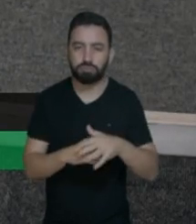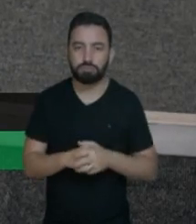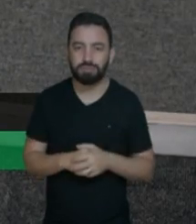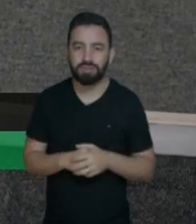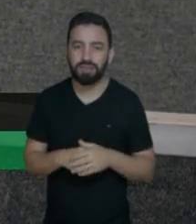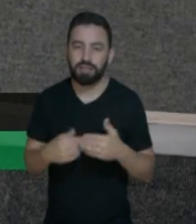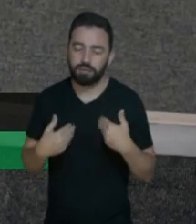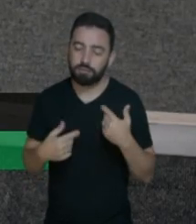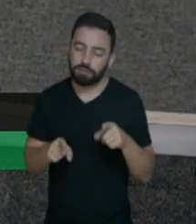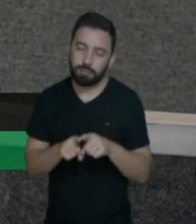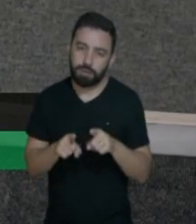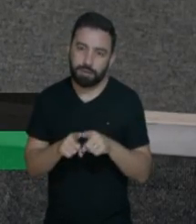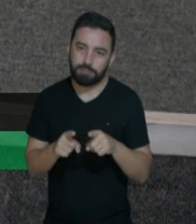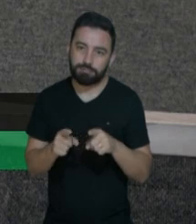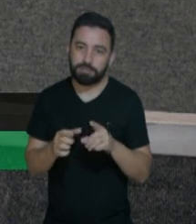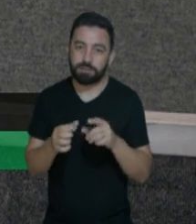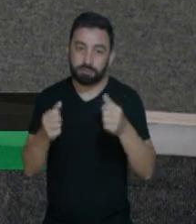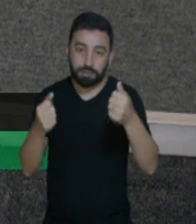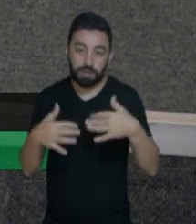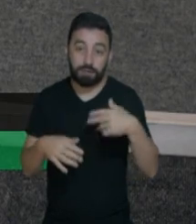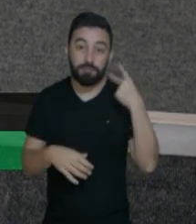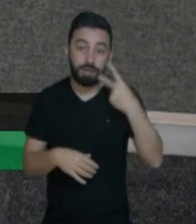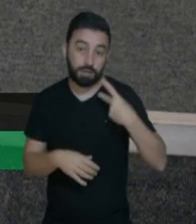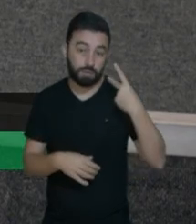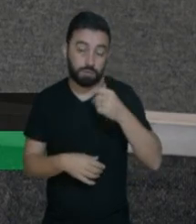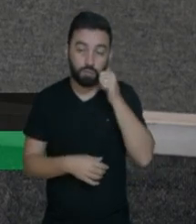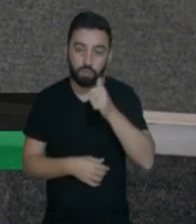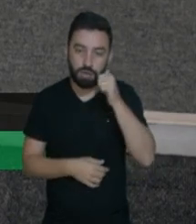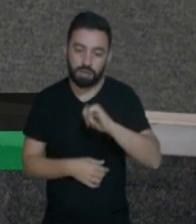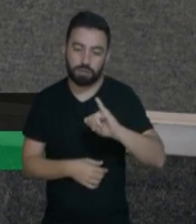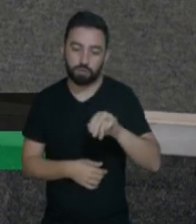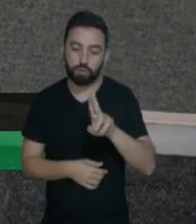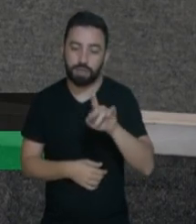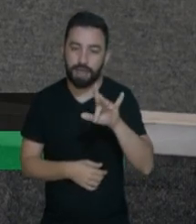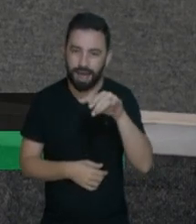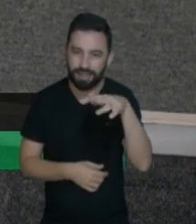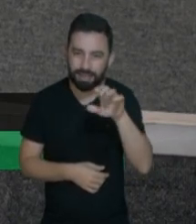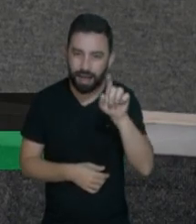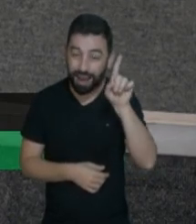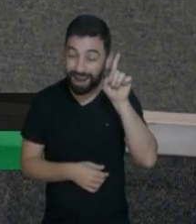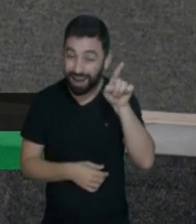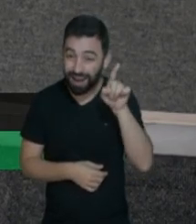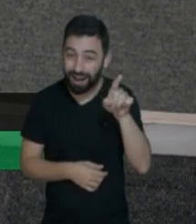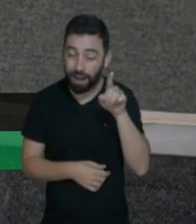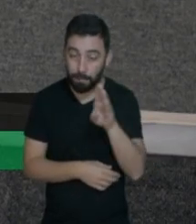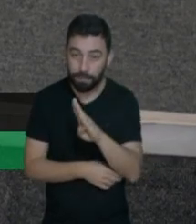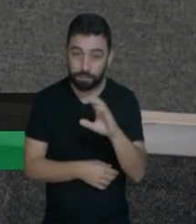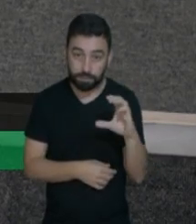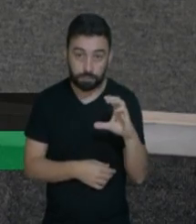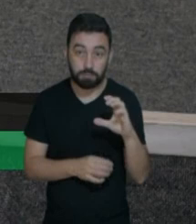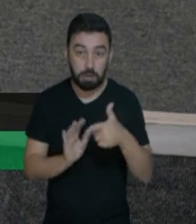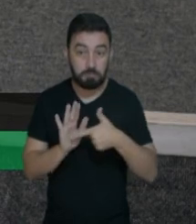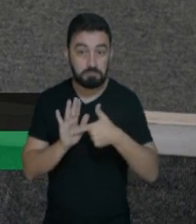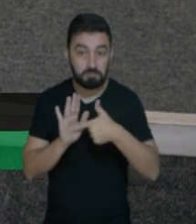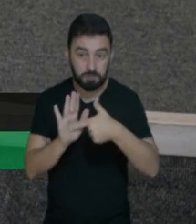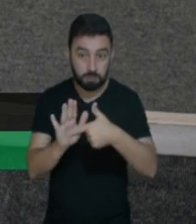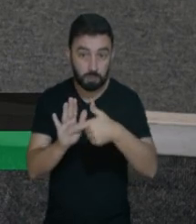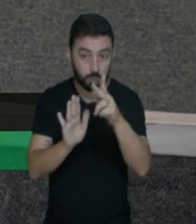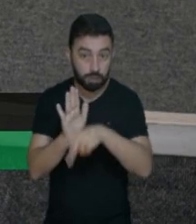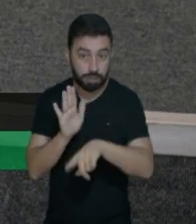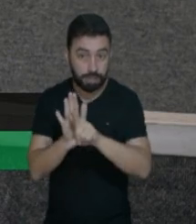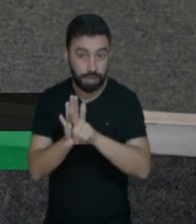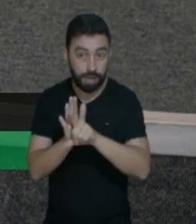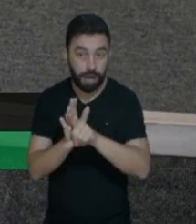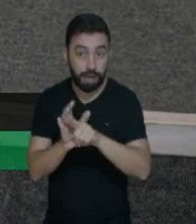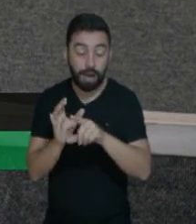Justiça uma menção à vereadora Juliana Pavan de bário Camburiu que imediatamente Apresentou um projeto de lei nesse sentido na Câmara